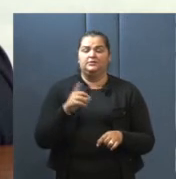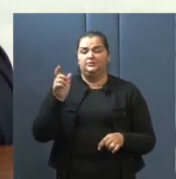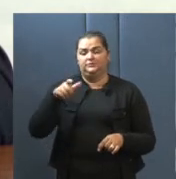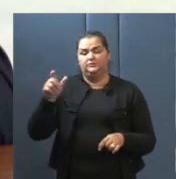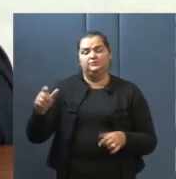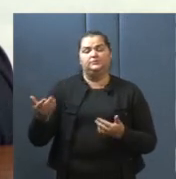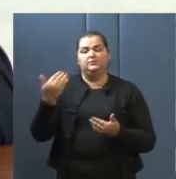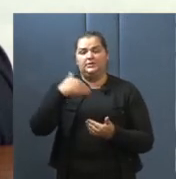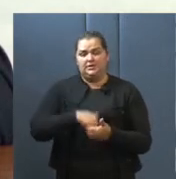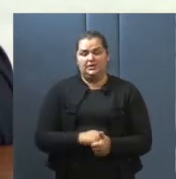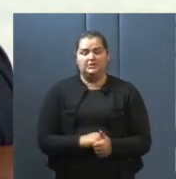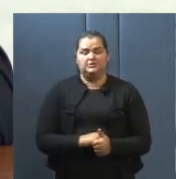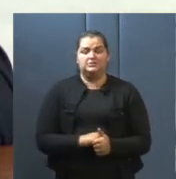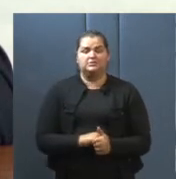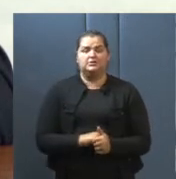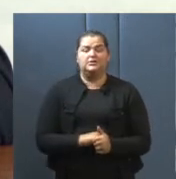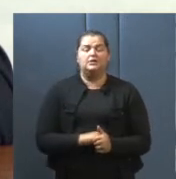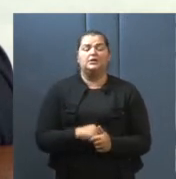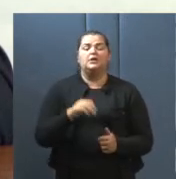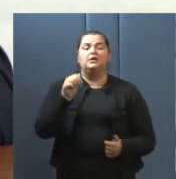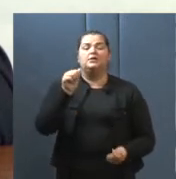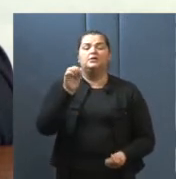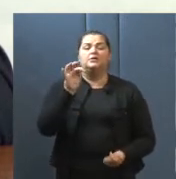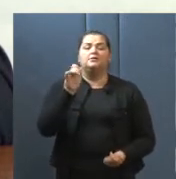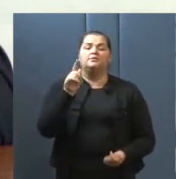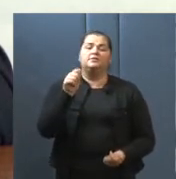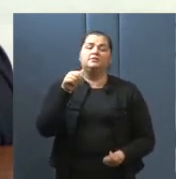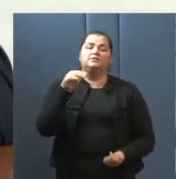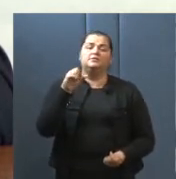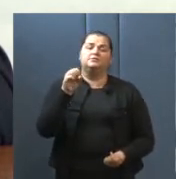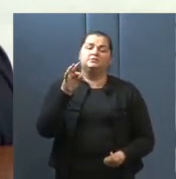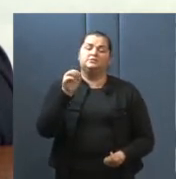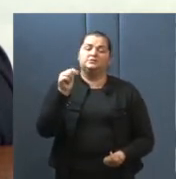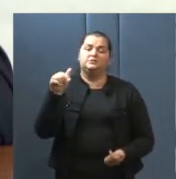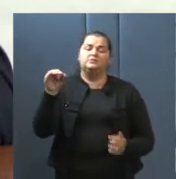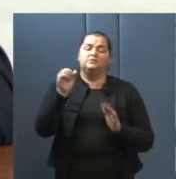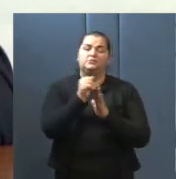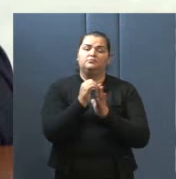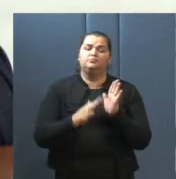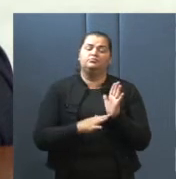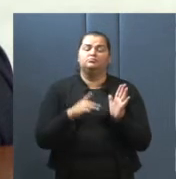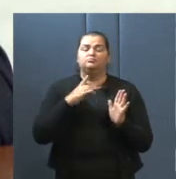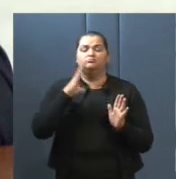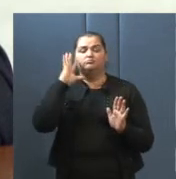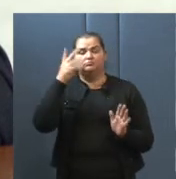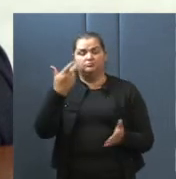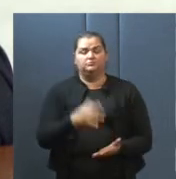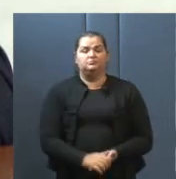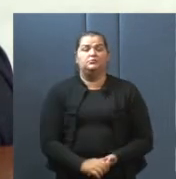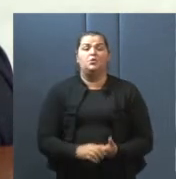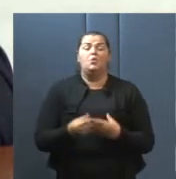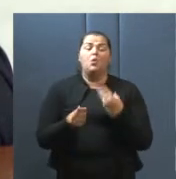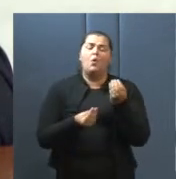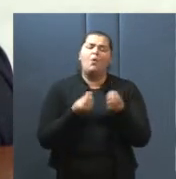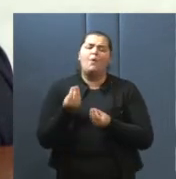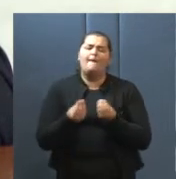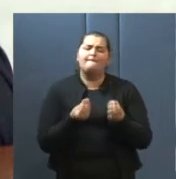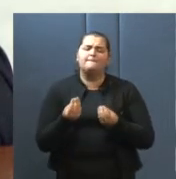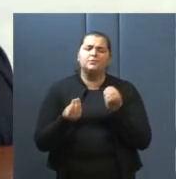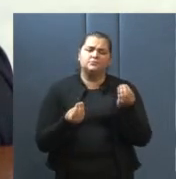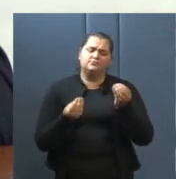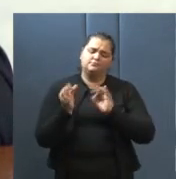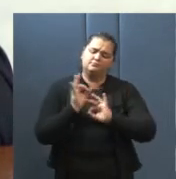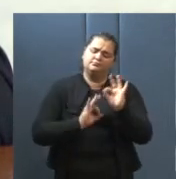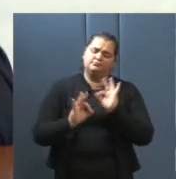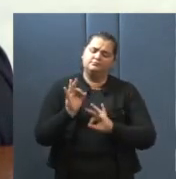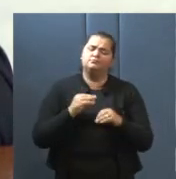comoções internas, o Afeganistão aparece na lista dos países contemplados. Como se deu essa